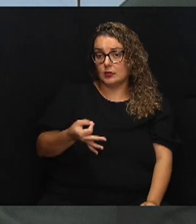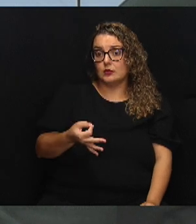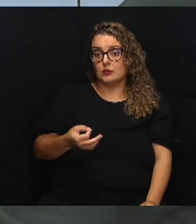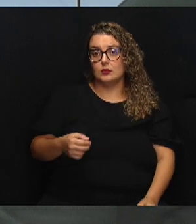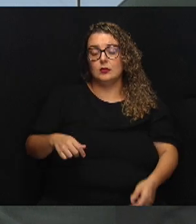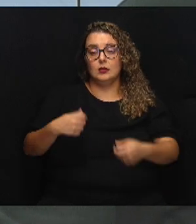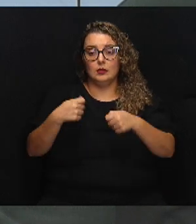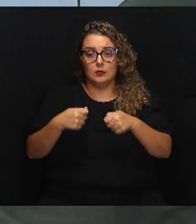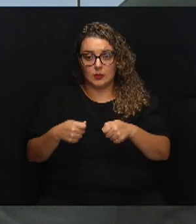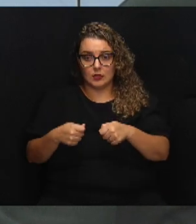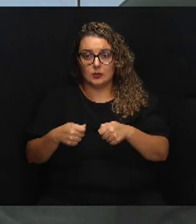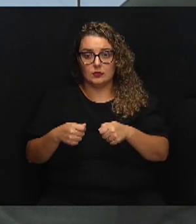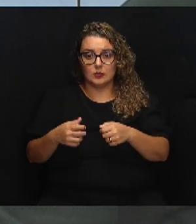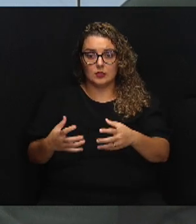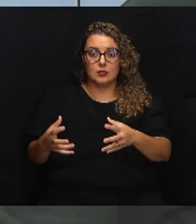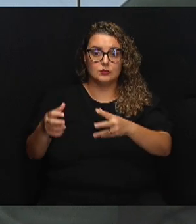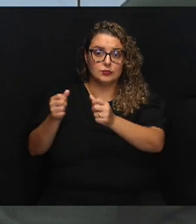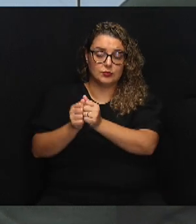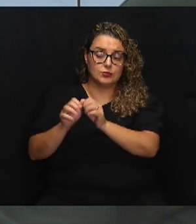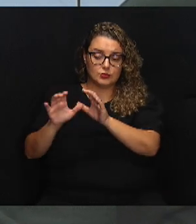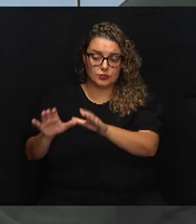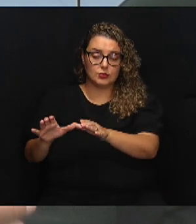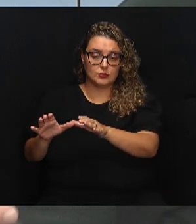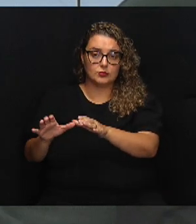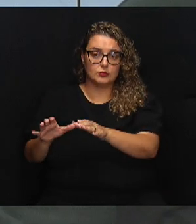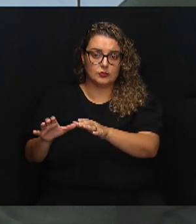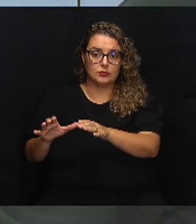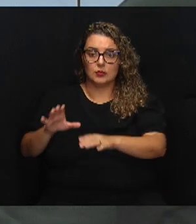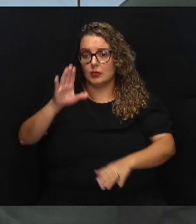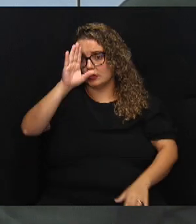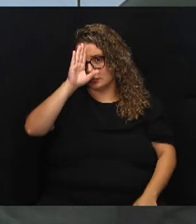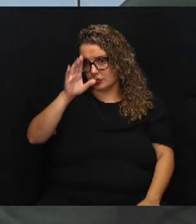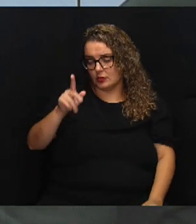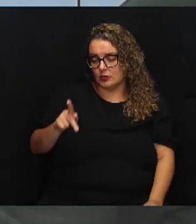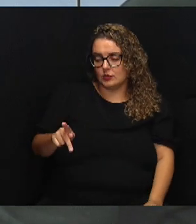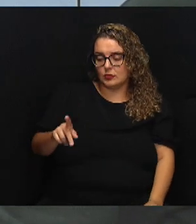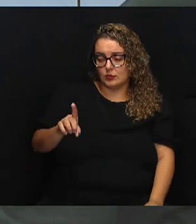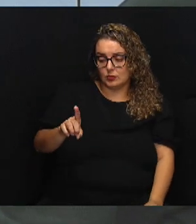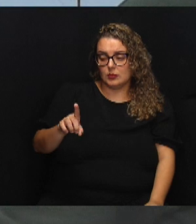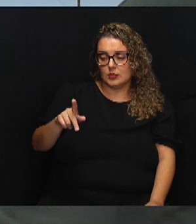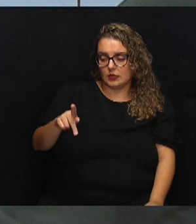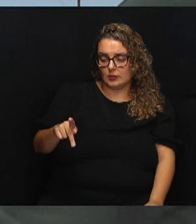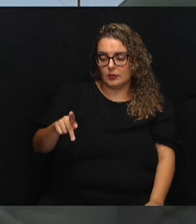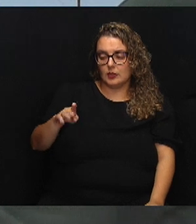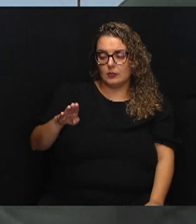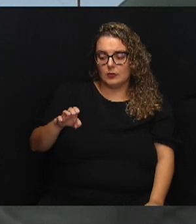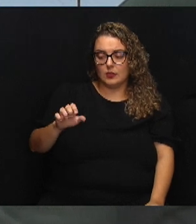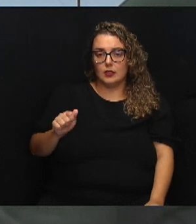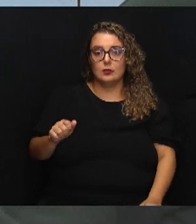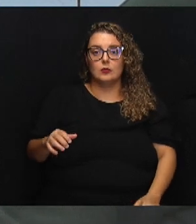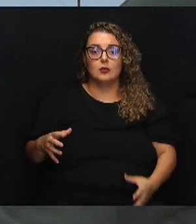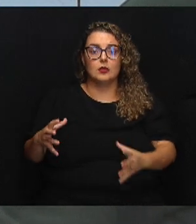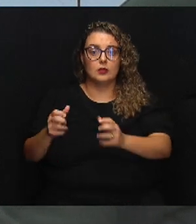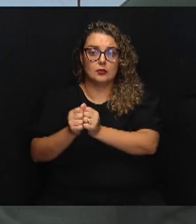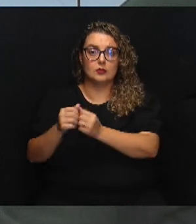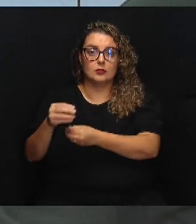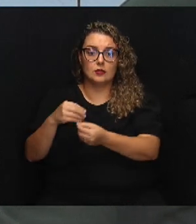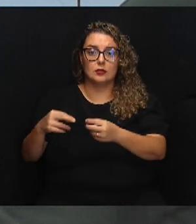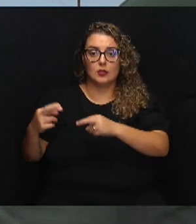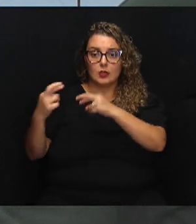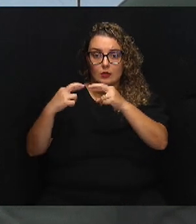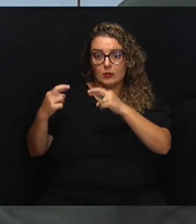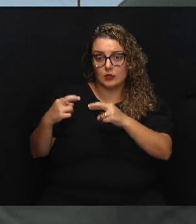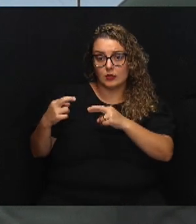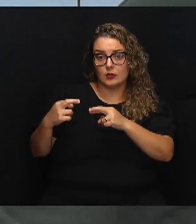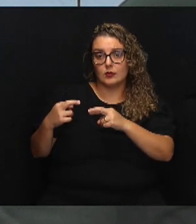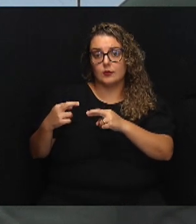ficar agregado, né, e ser direto com o departamento, porque ficaria tudo junto. Fiscalização da questão da